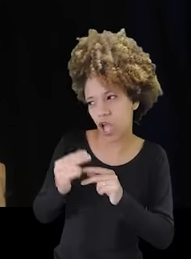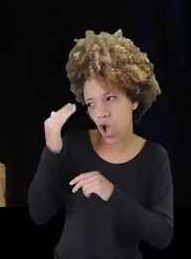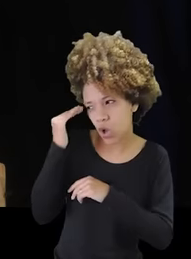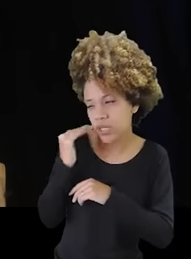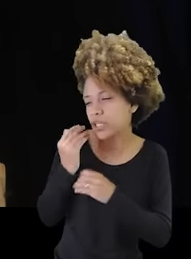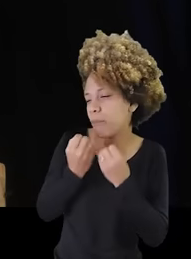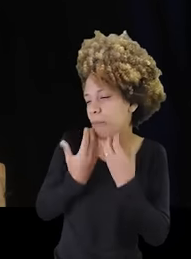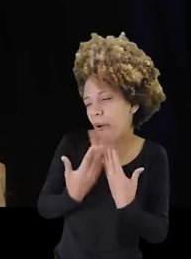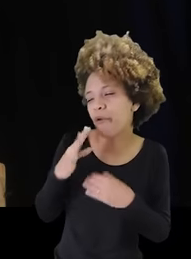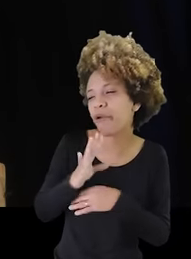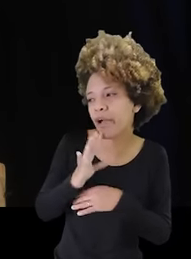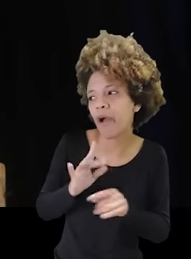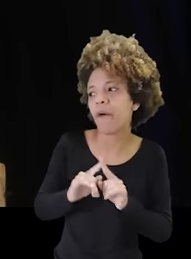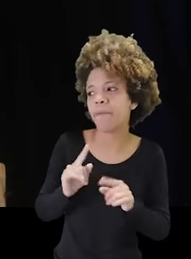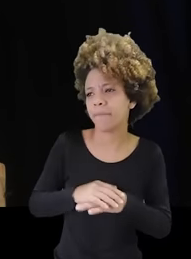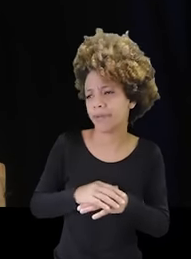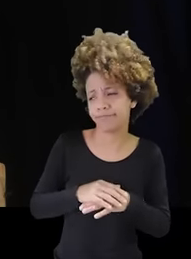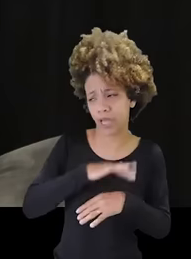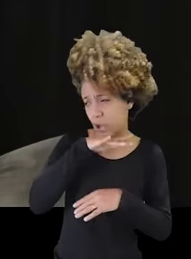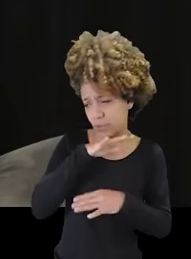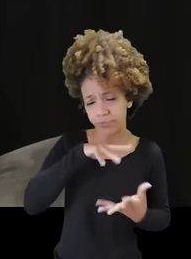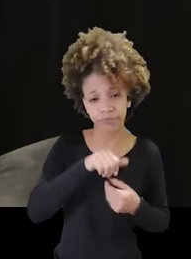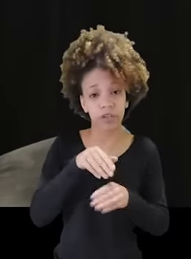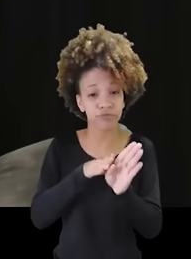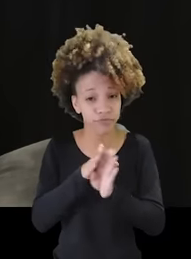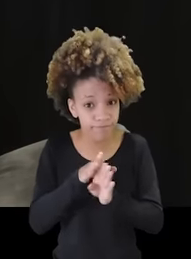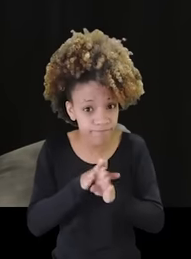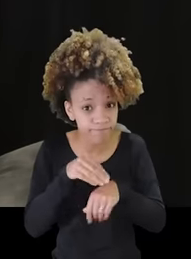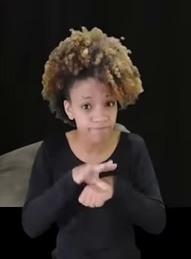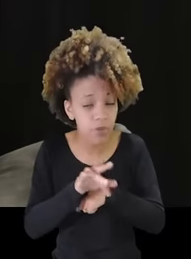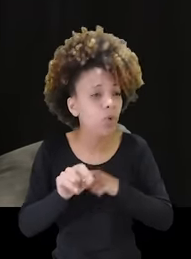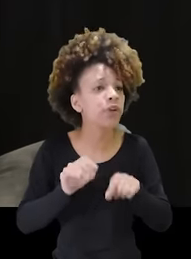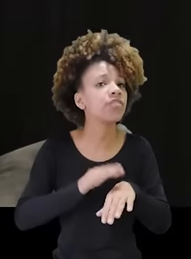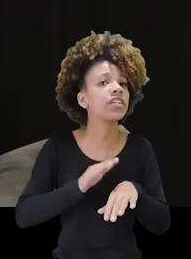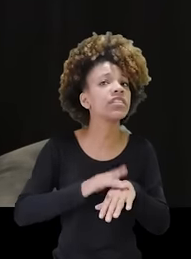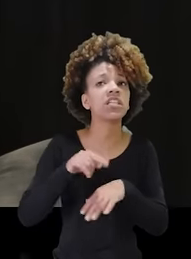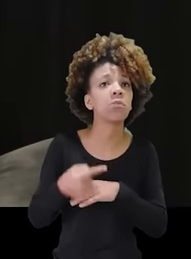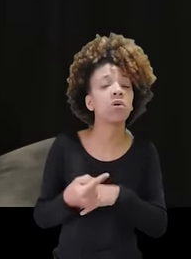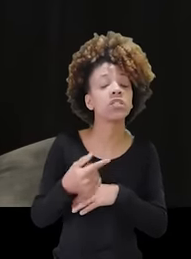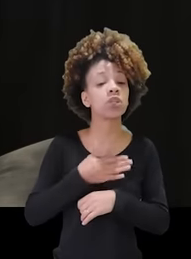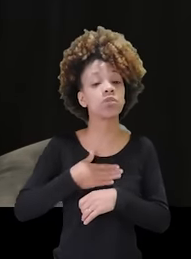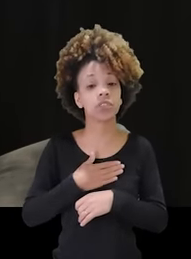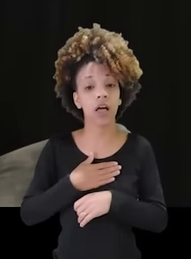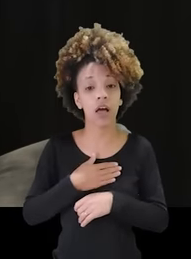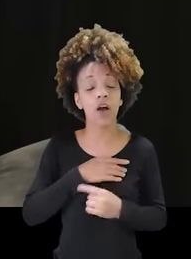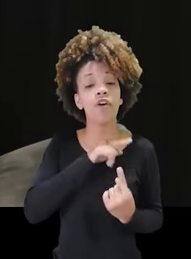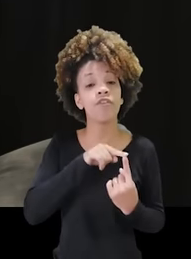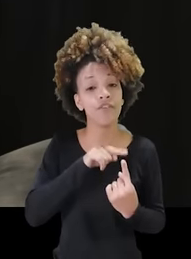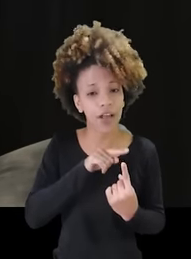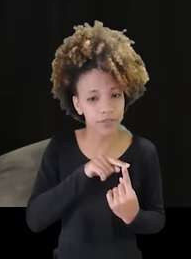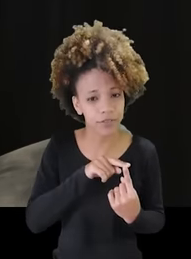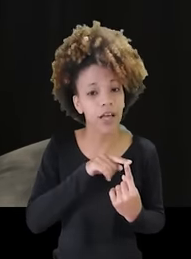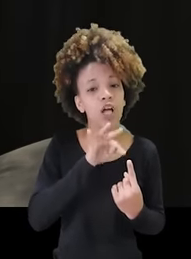jogoszinho legal não sei o que mais tem gente ruim no mundo inteiro é recomendo já que que eu vou fazer mal depois desse vídeo que eu gostei vai para o do